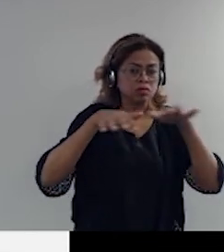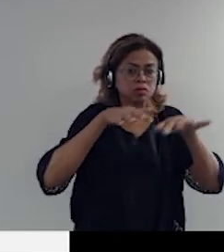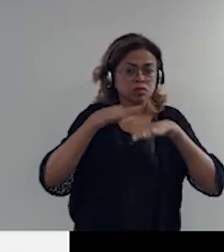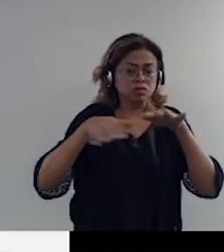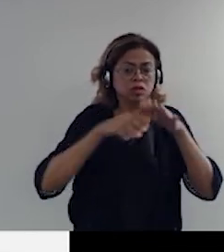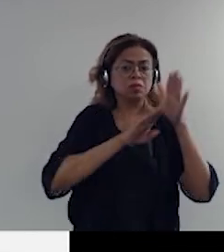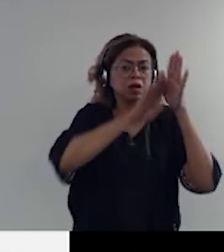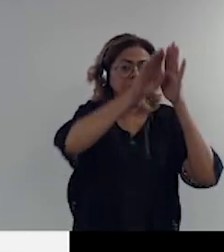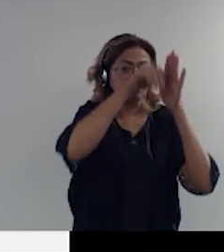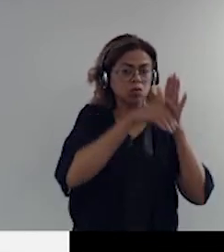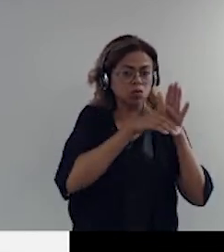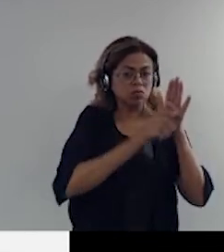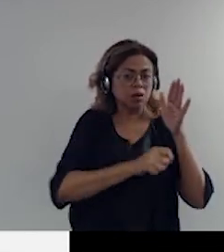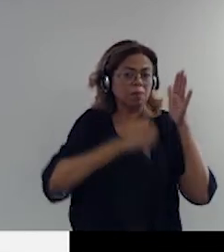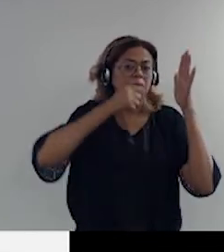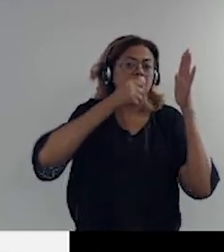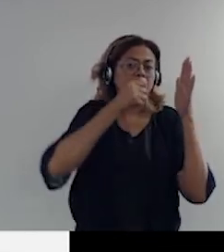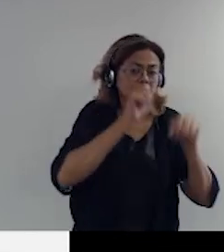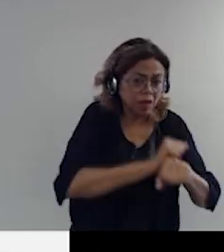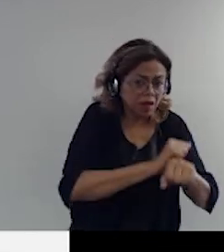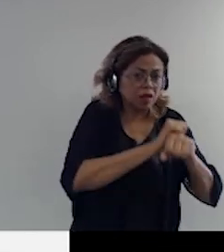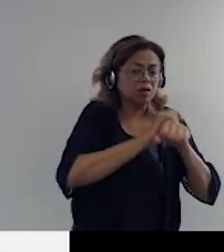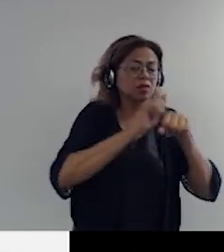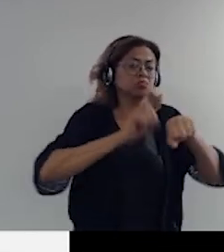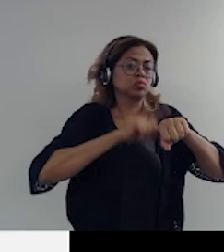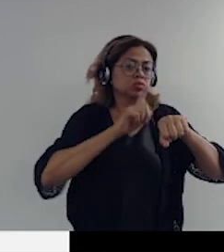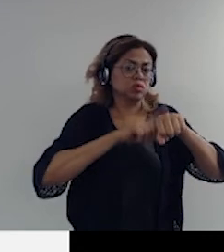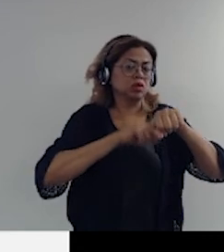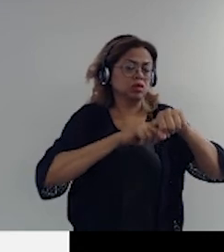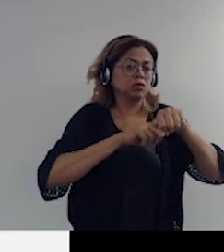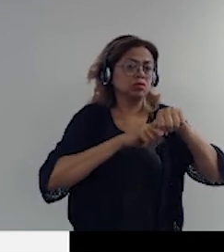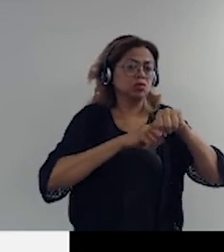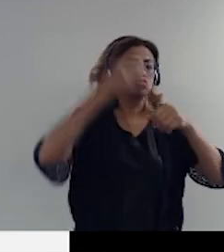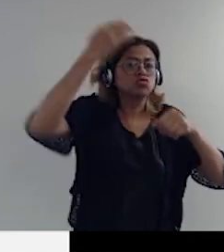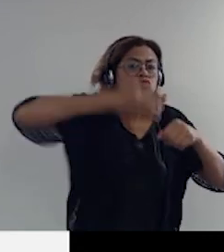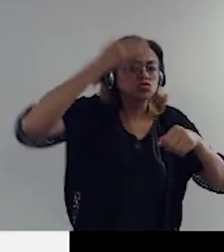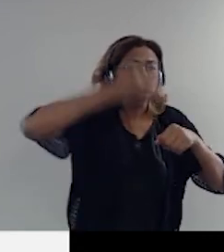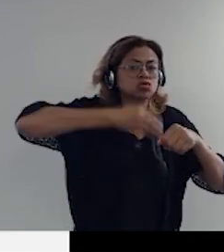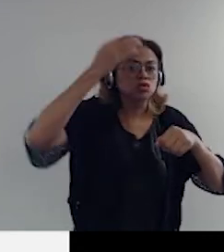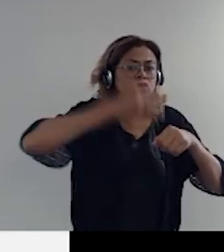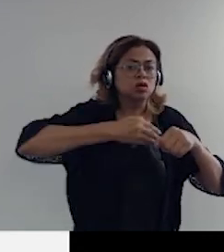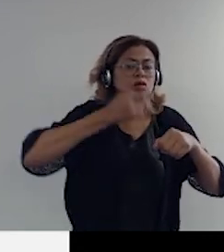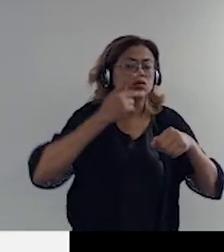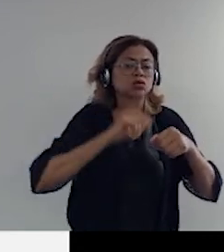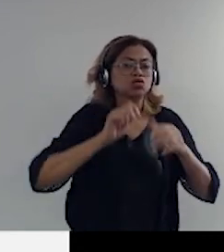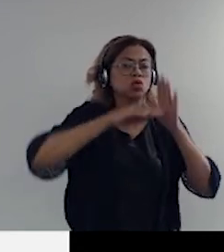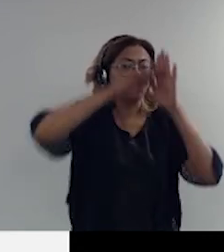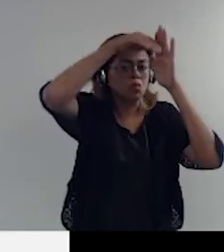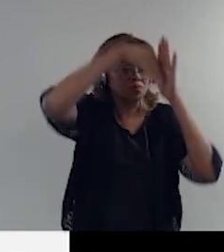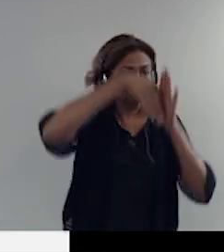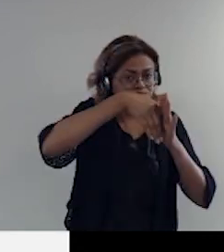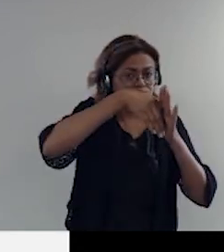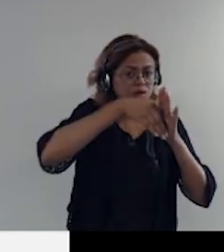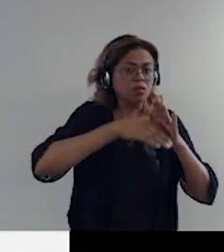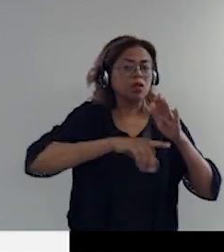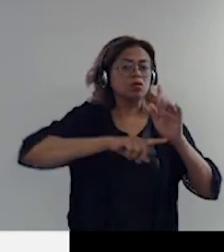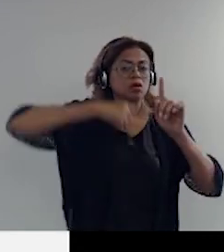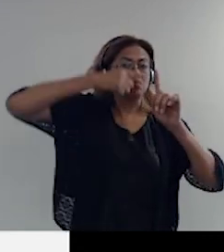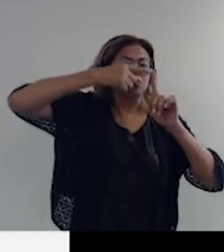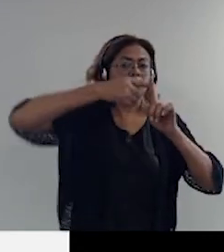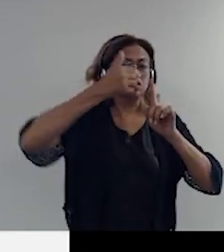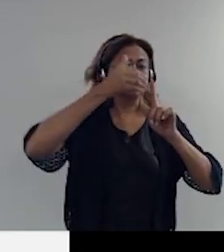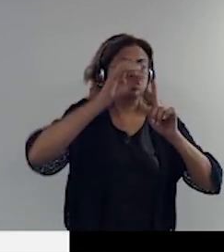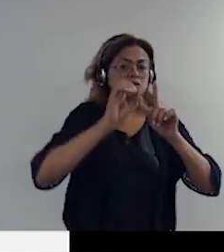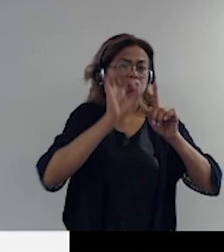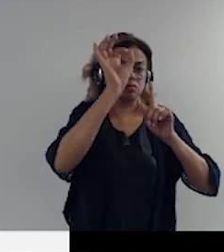Bolsa suspende a negociação por um período de tempo diante de uma queda de mais de 10% no principal índice, que é o